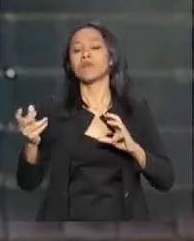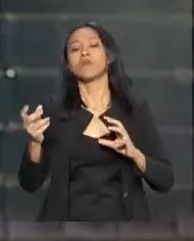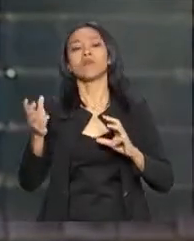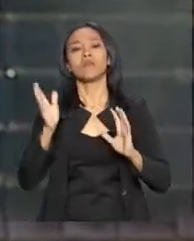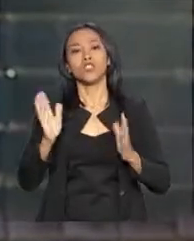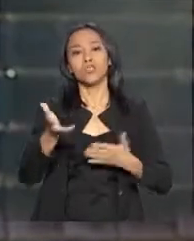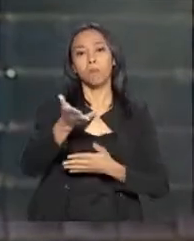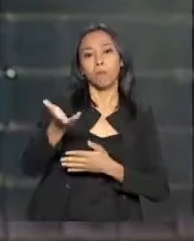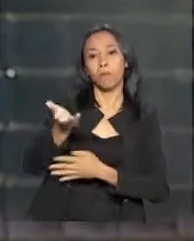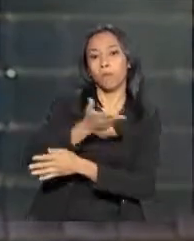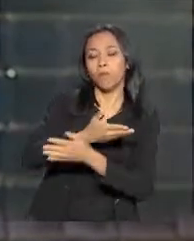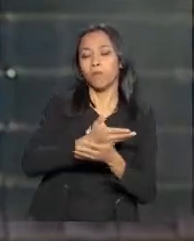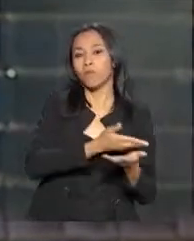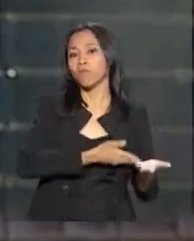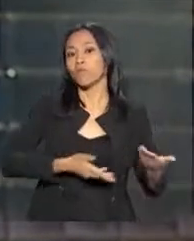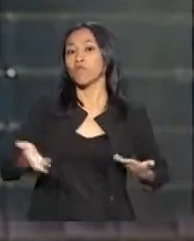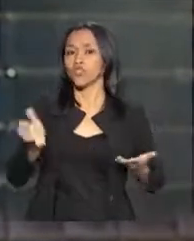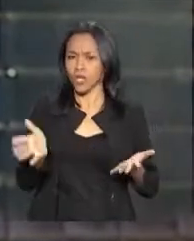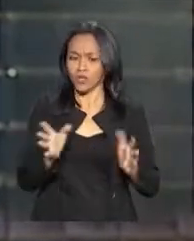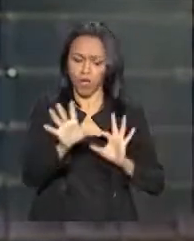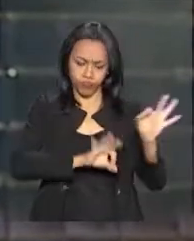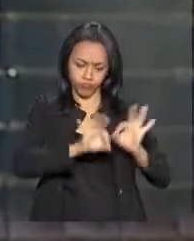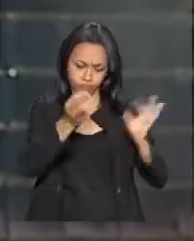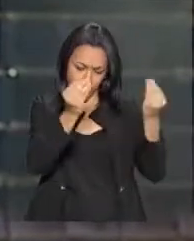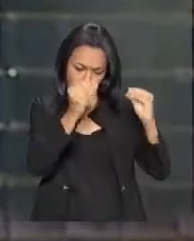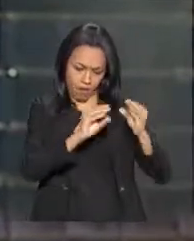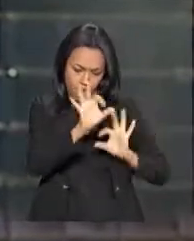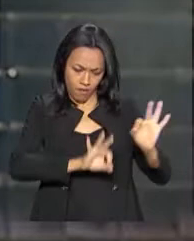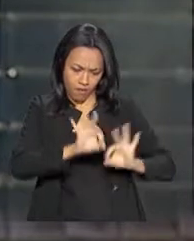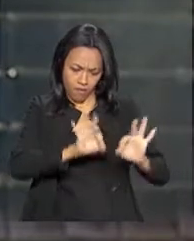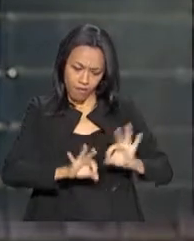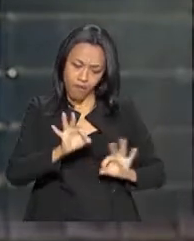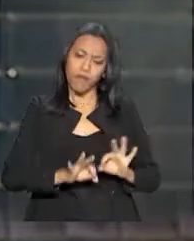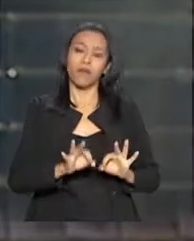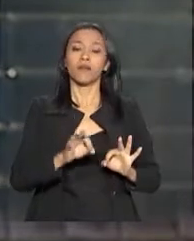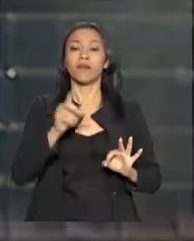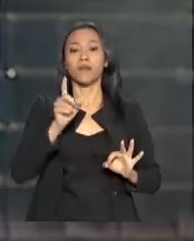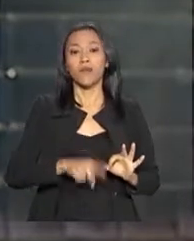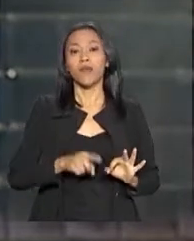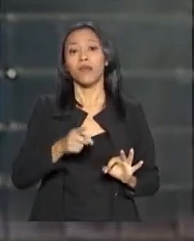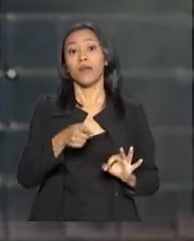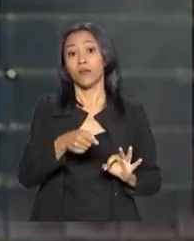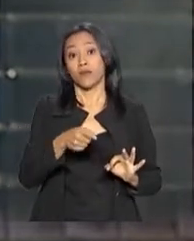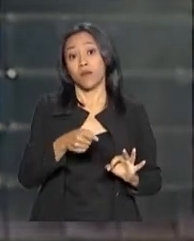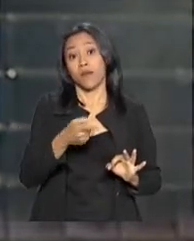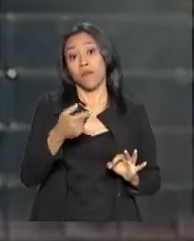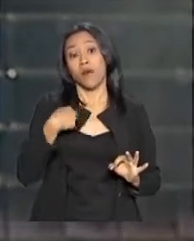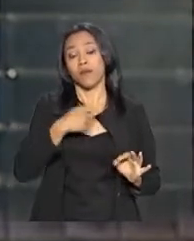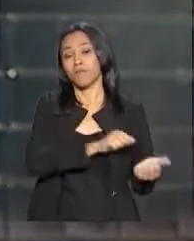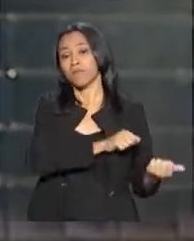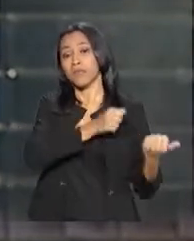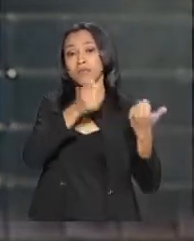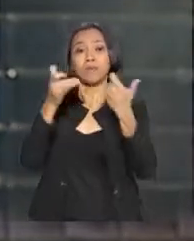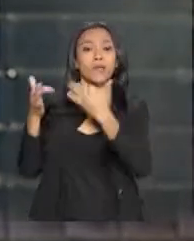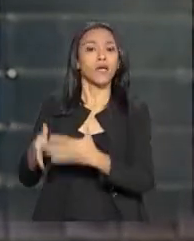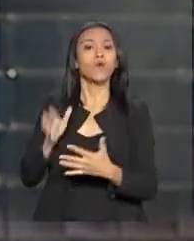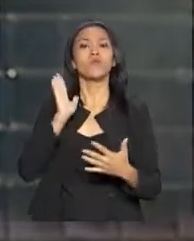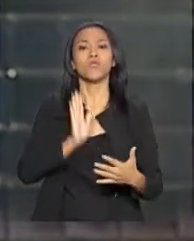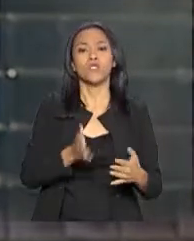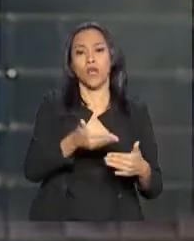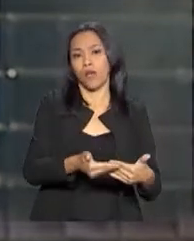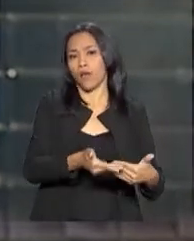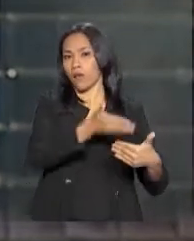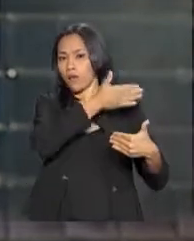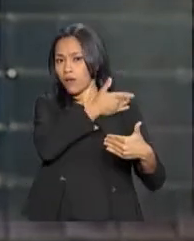formatado organizada isto resultará livro é da transição para revelar o que foi feito